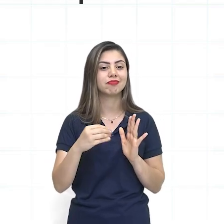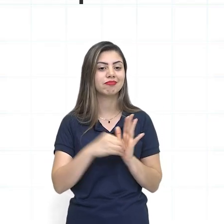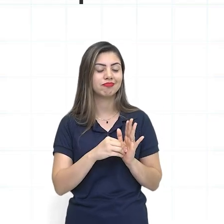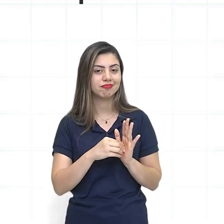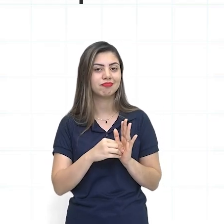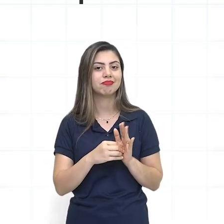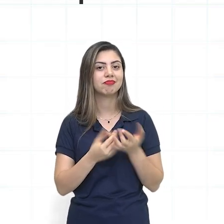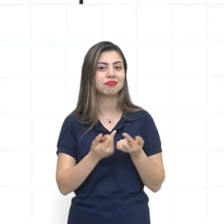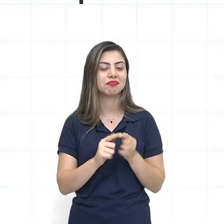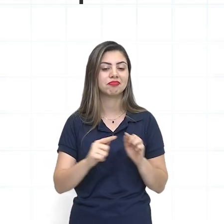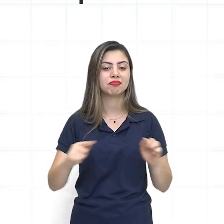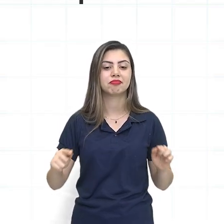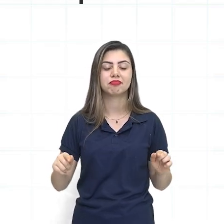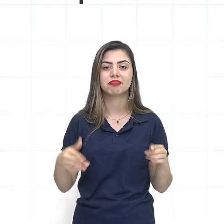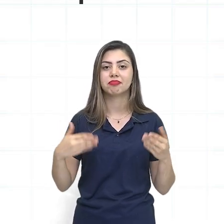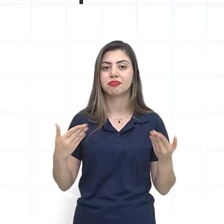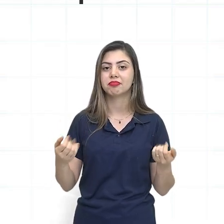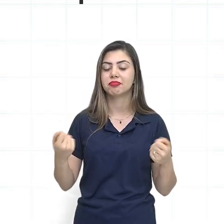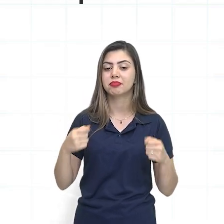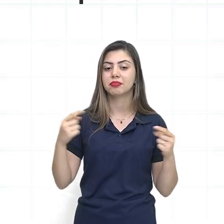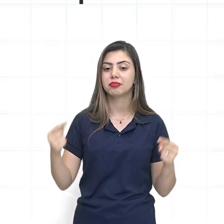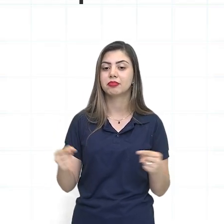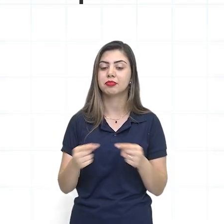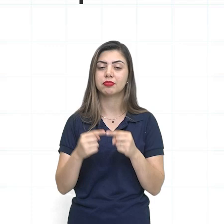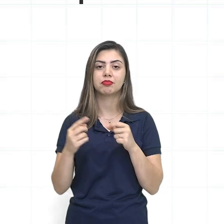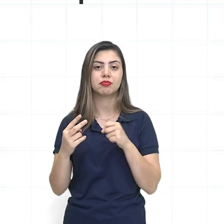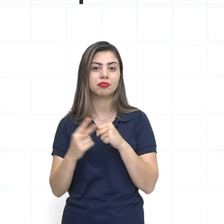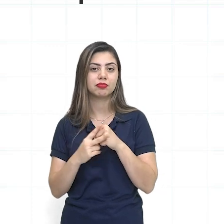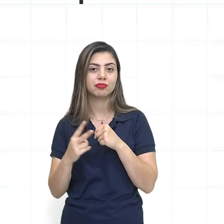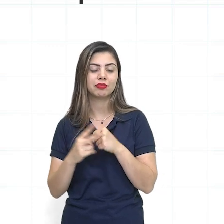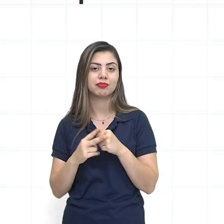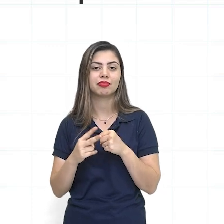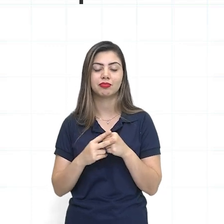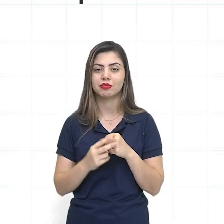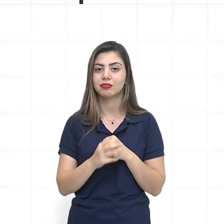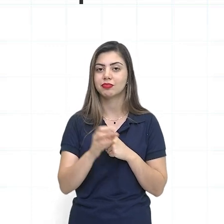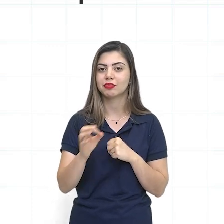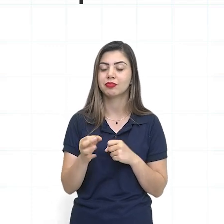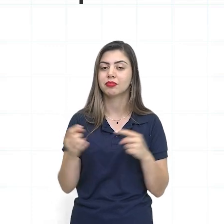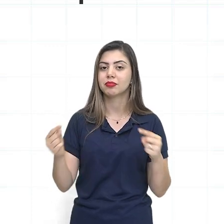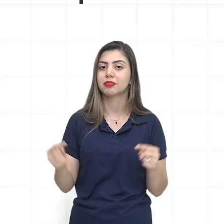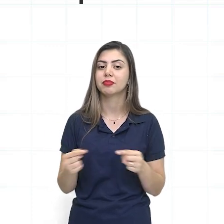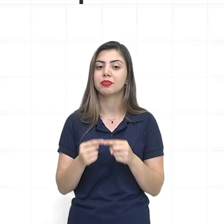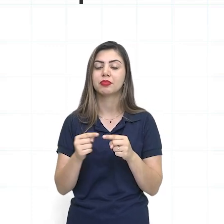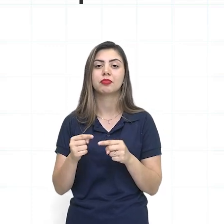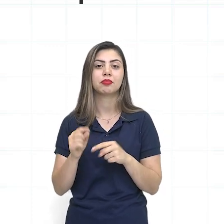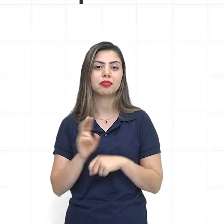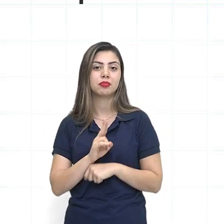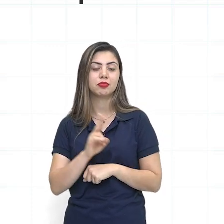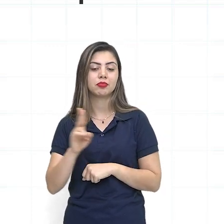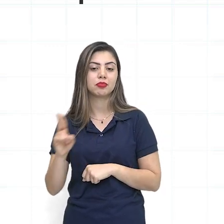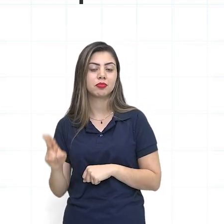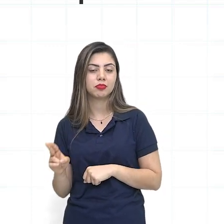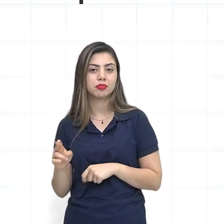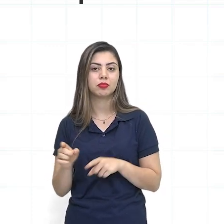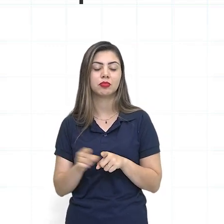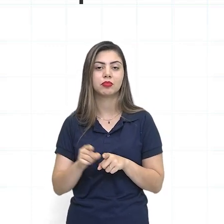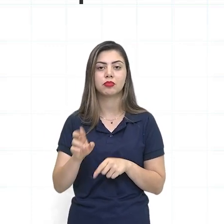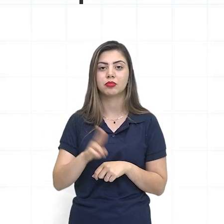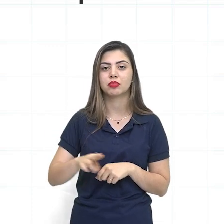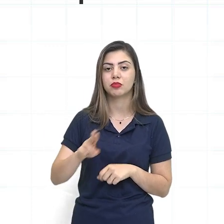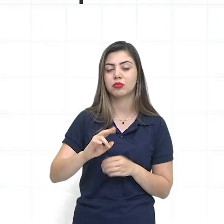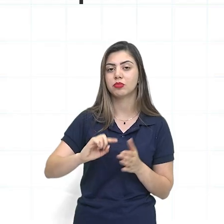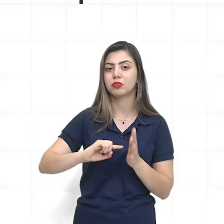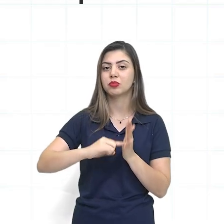gramática. Então, tem que ter aí concordância dos verbos, né, concordância verbal, concordância nominal, emprego